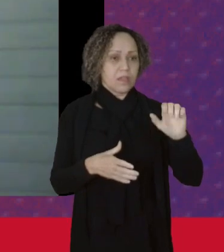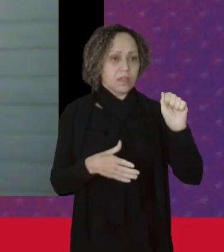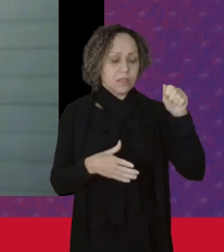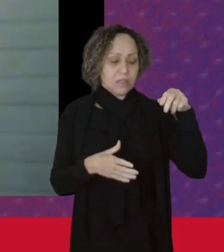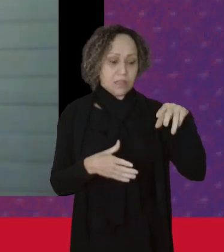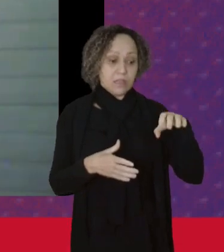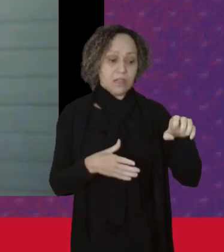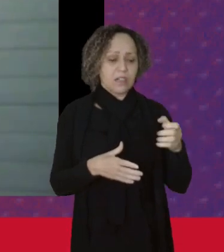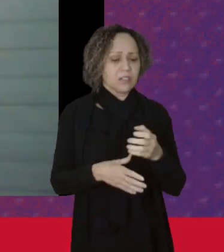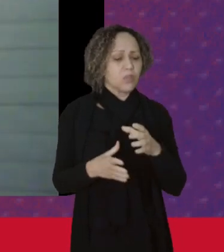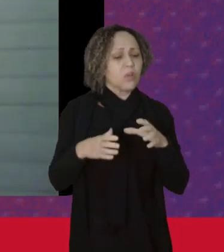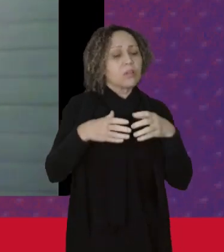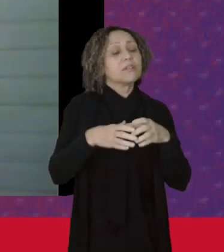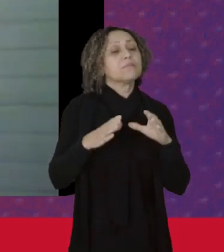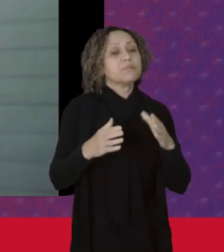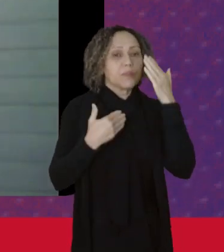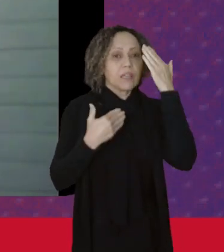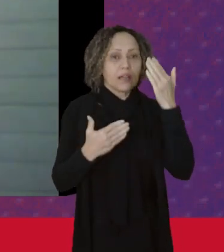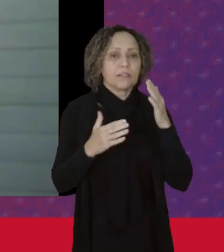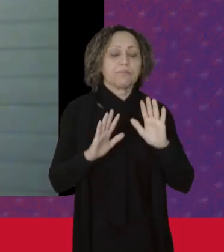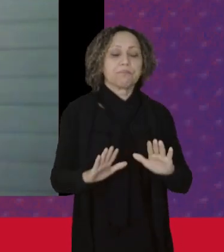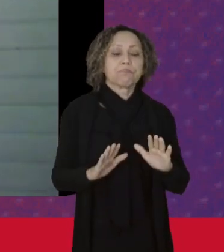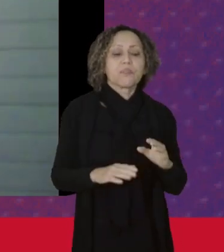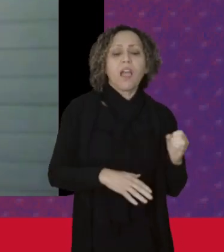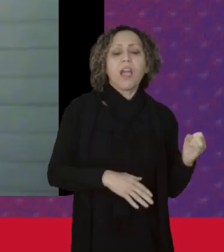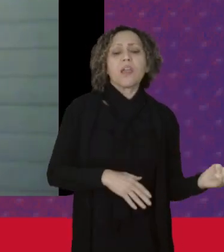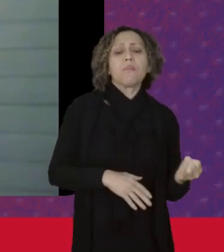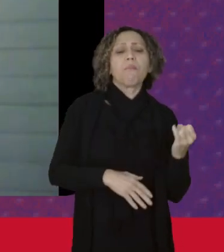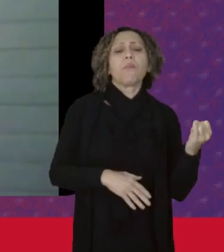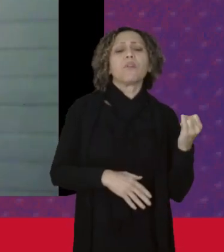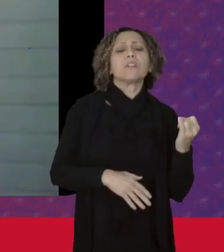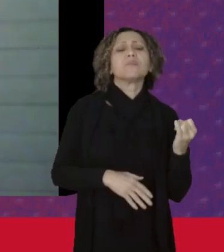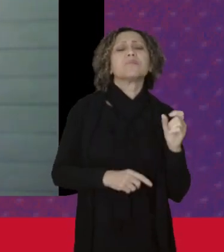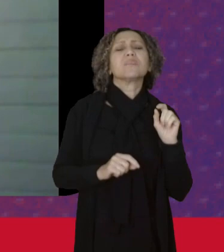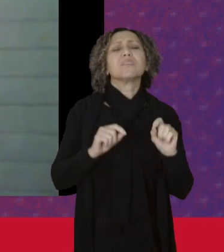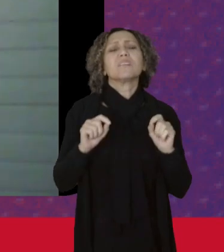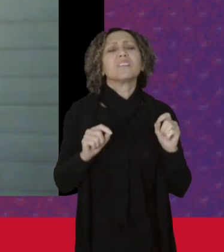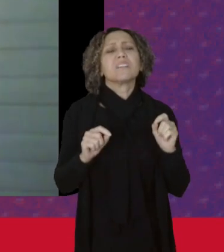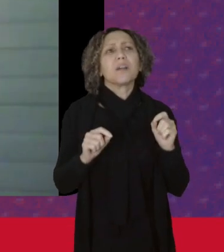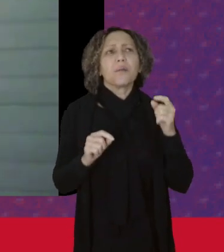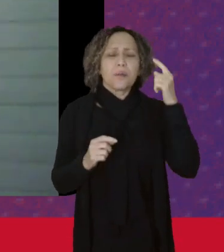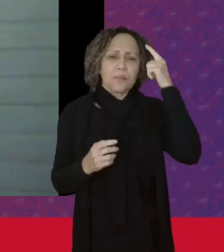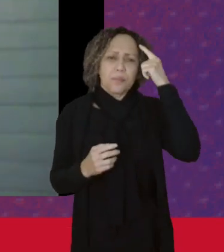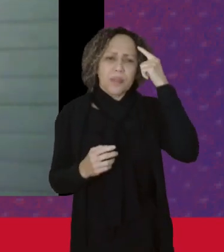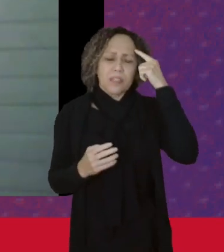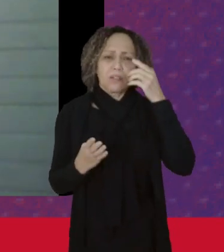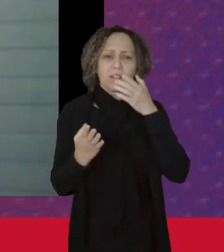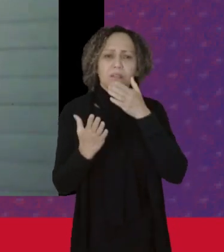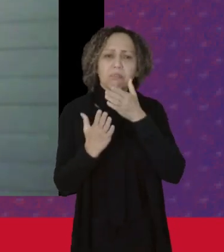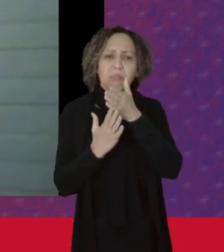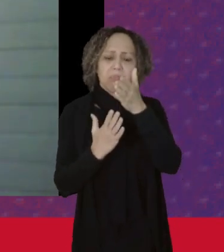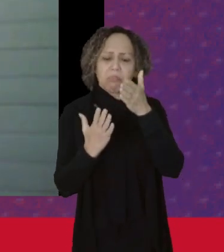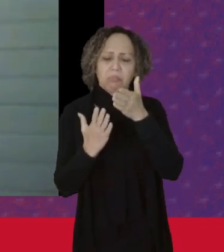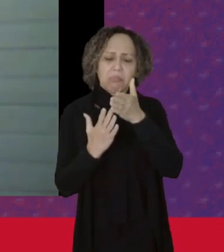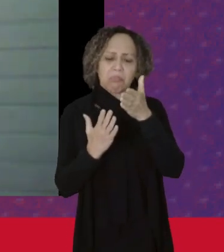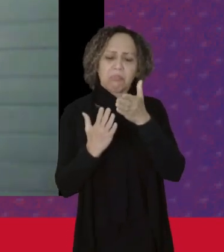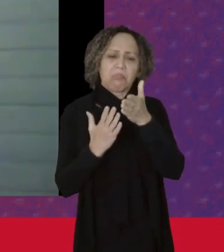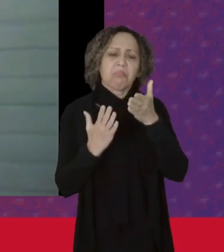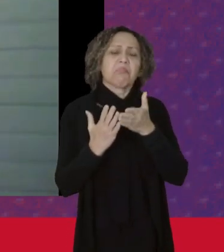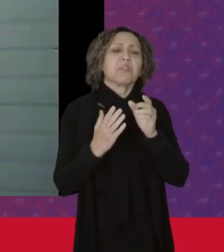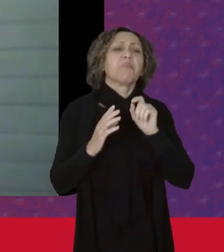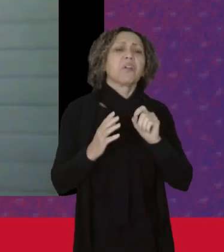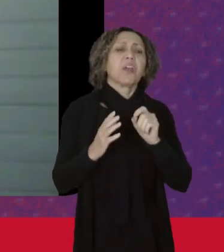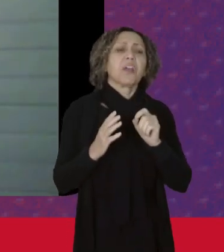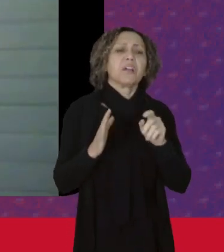Bom, eu acho que acho que é importante a gente voltar um pouco aos princípios, né, do próprio SUS, que a gente